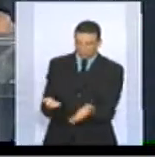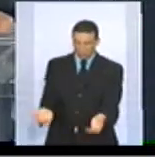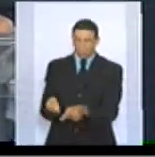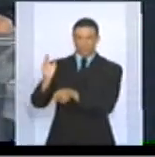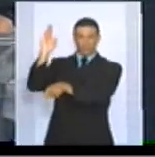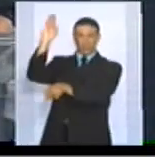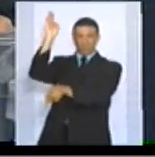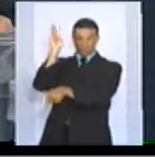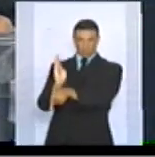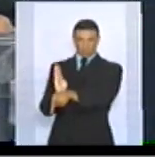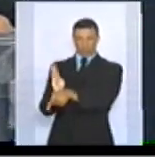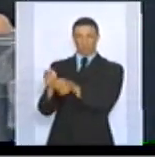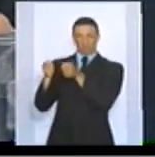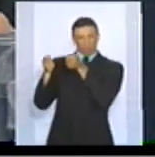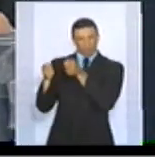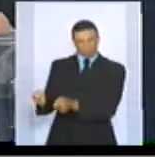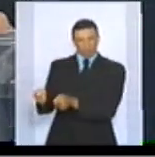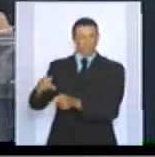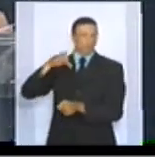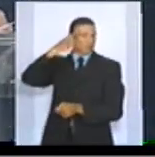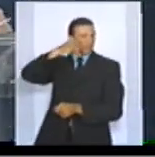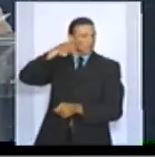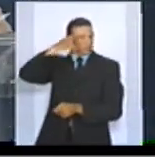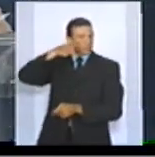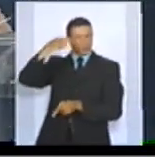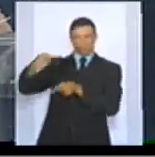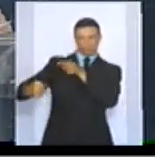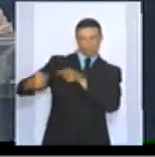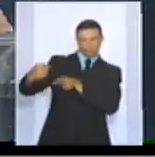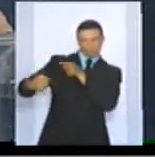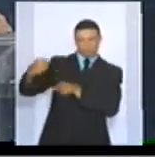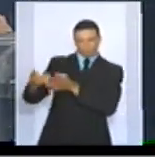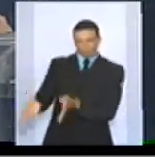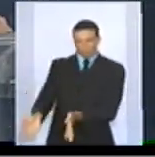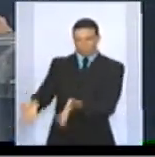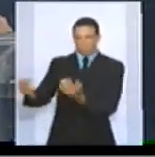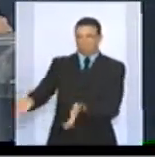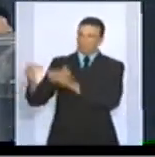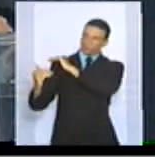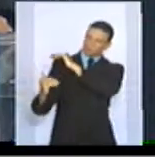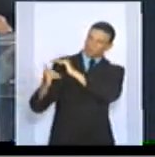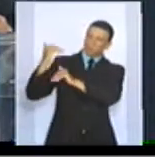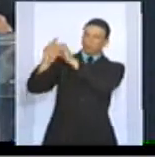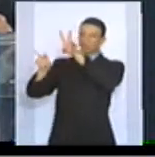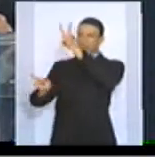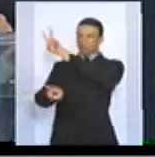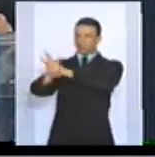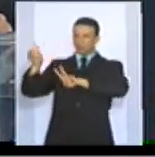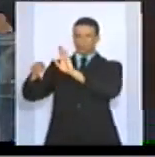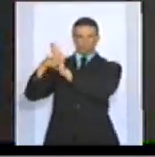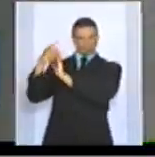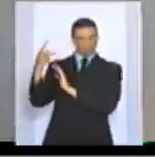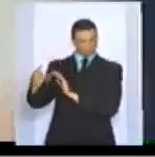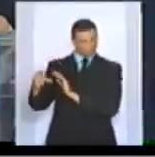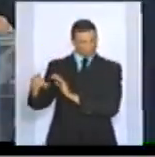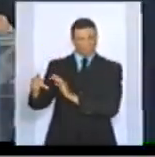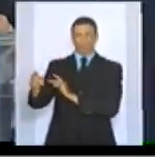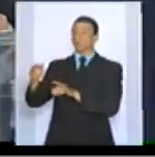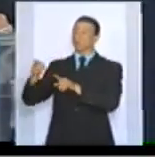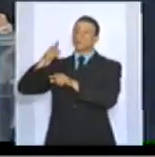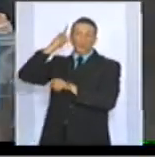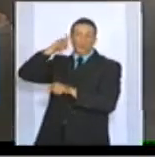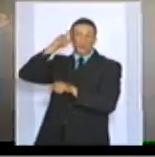manteve políticas públicas de estímulo ao desenvolvimento audiovisual. Nessas políticas